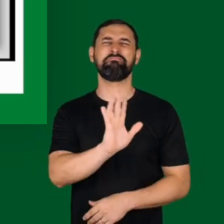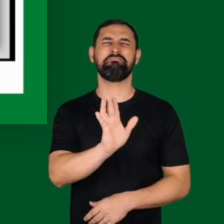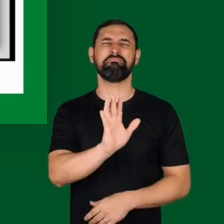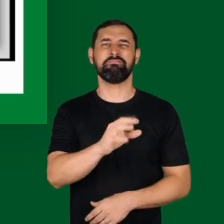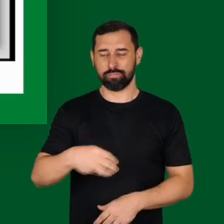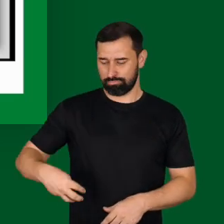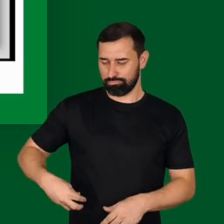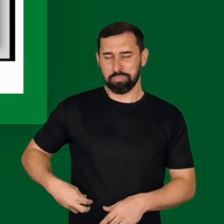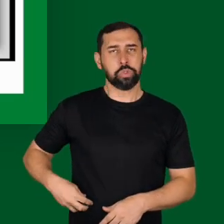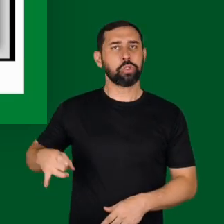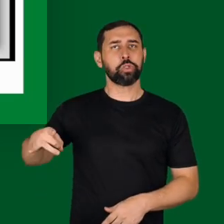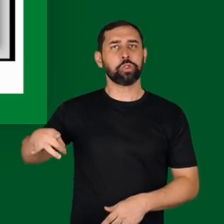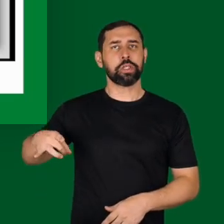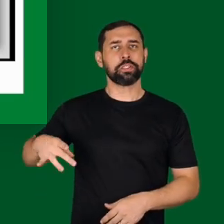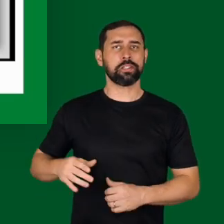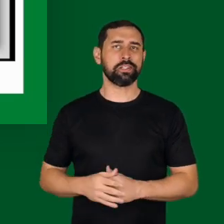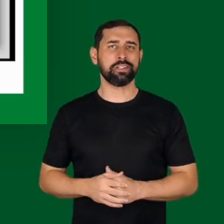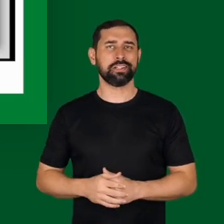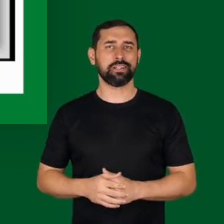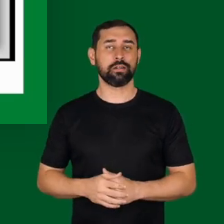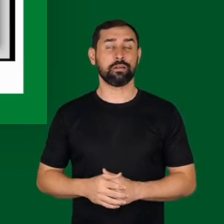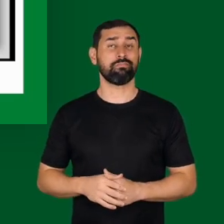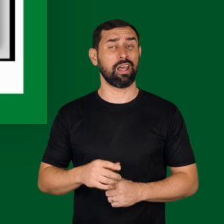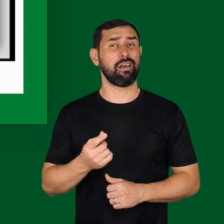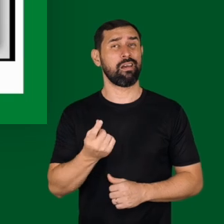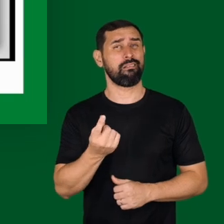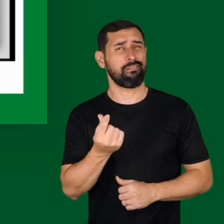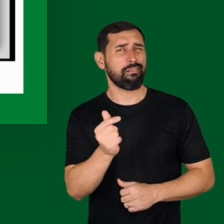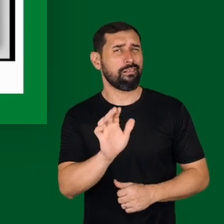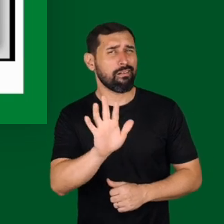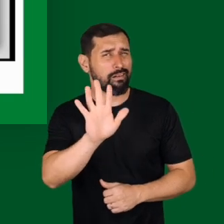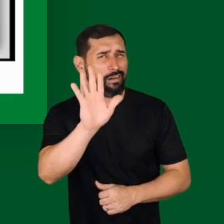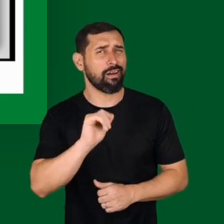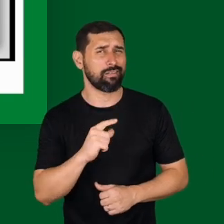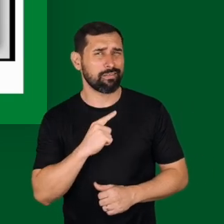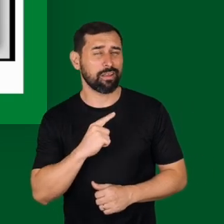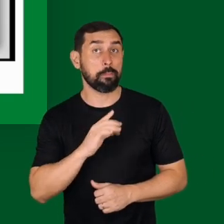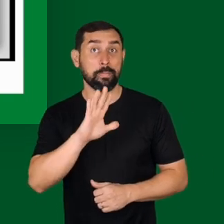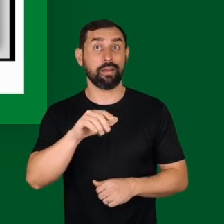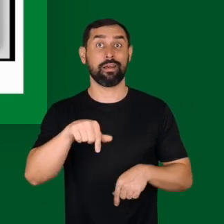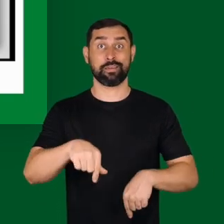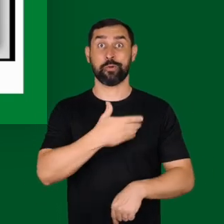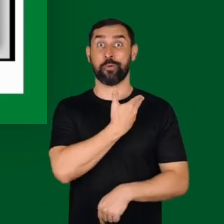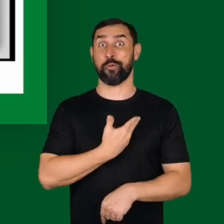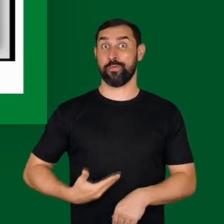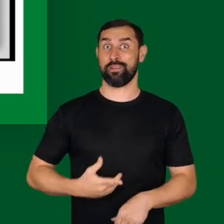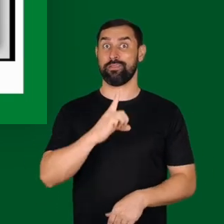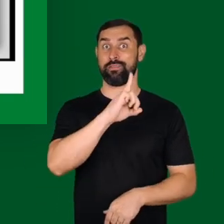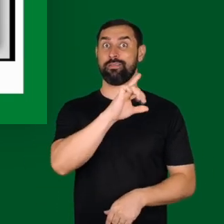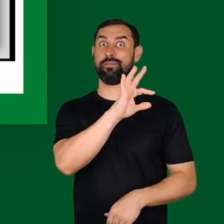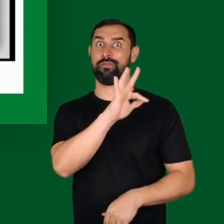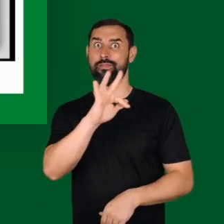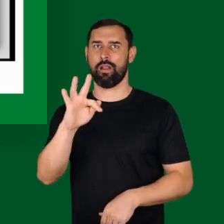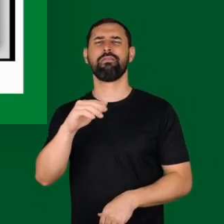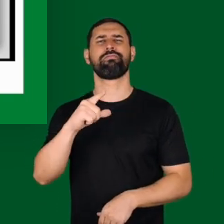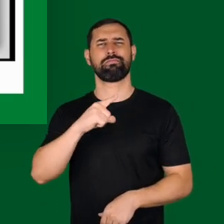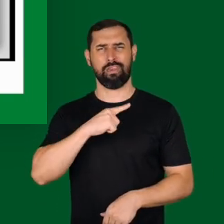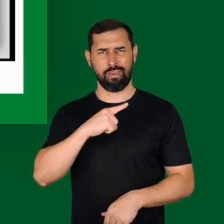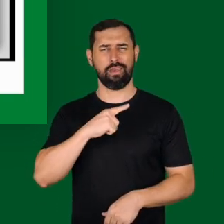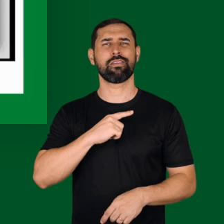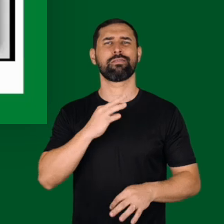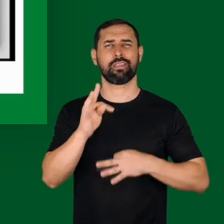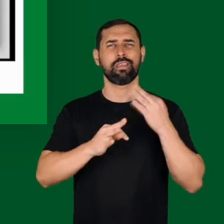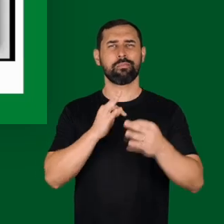anteriormente. Ele é um tratamento de alto custo, mas o governo do Distrito Federal já fornece,